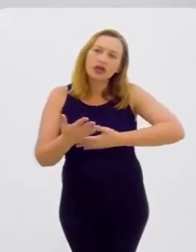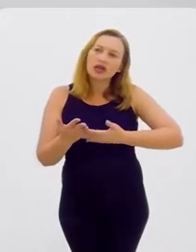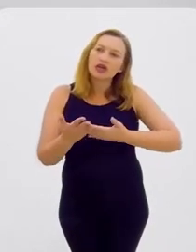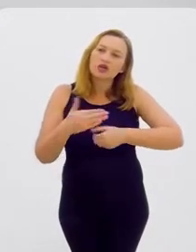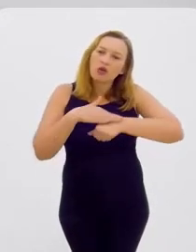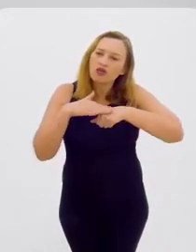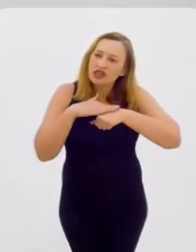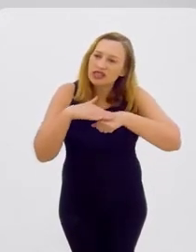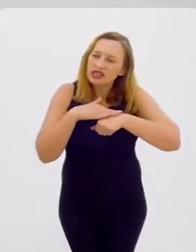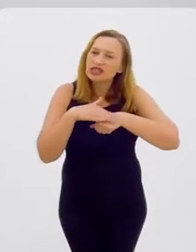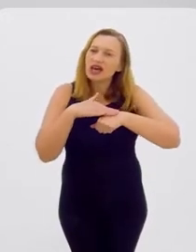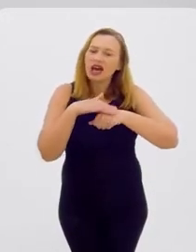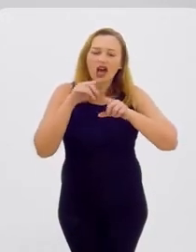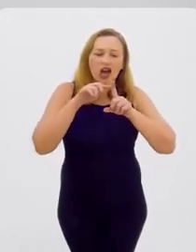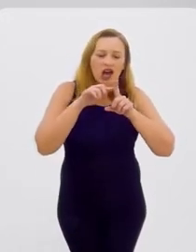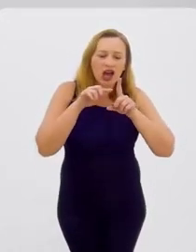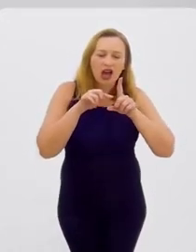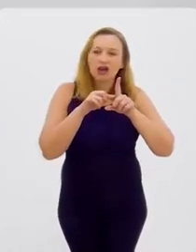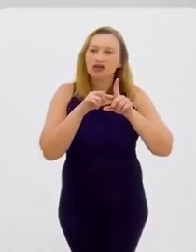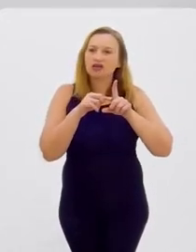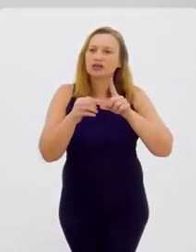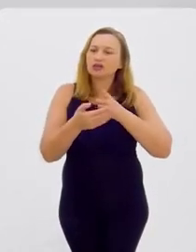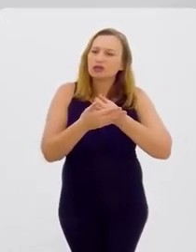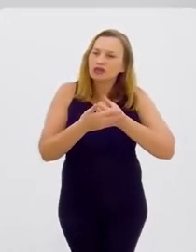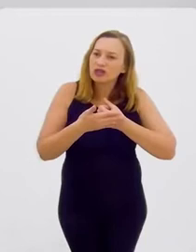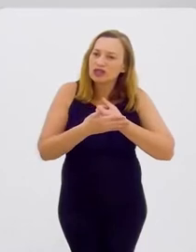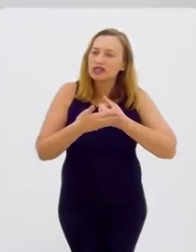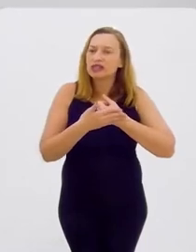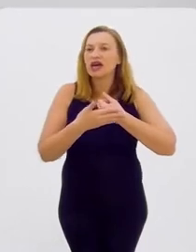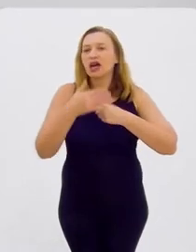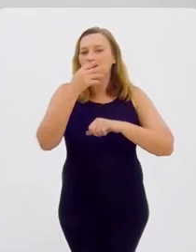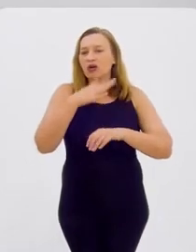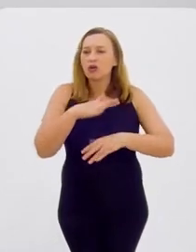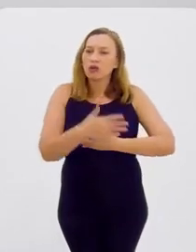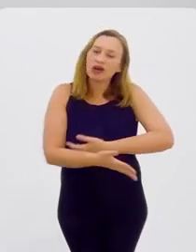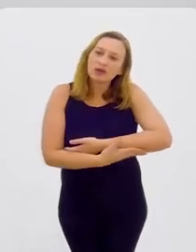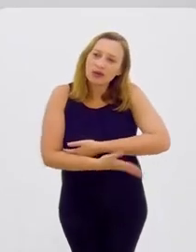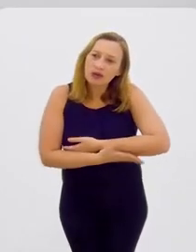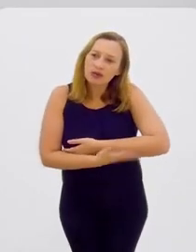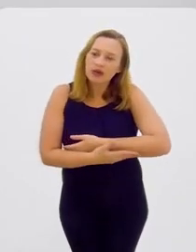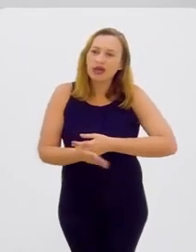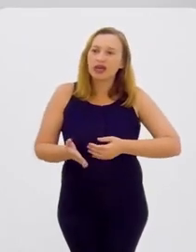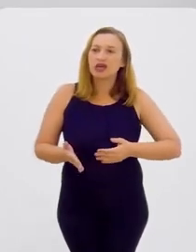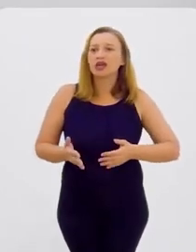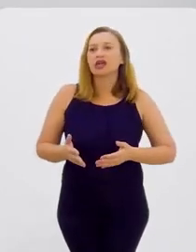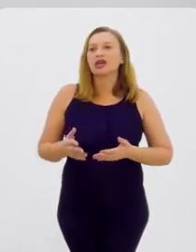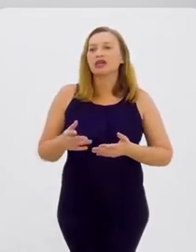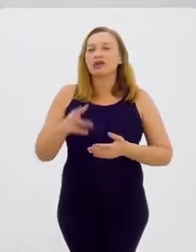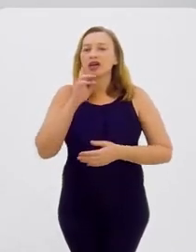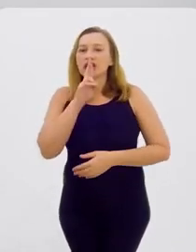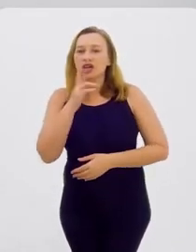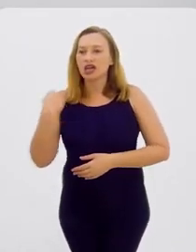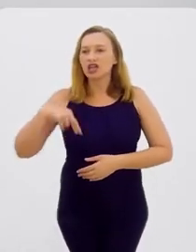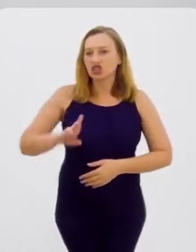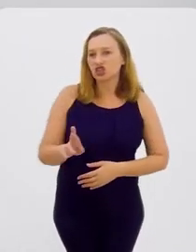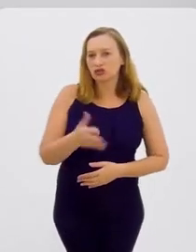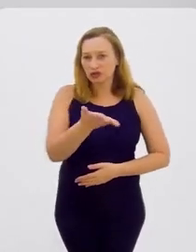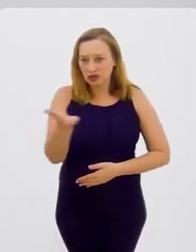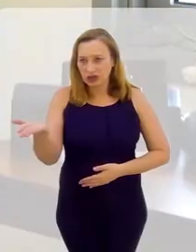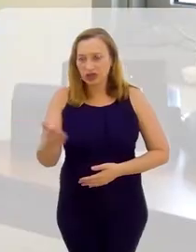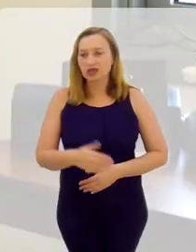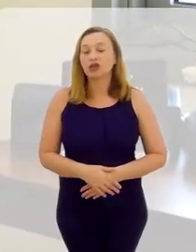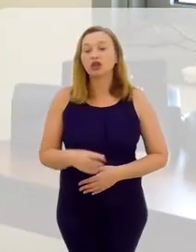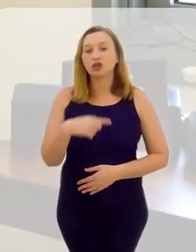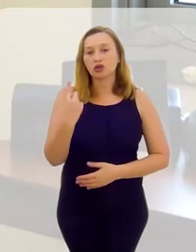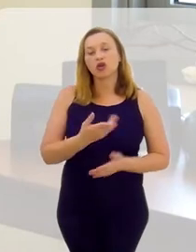conversar ainda com essa criança no ventre, sobre esse mundo que ela está vindo, sobre a religião de vocês?